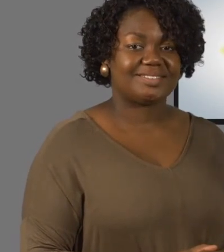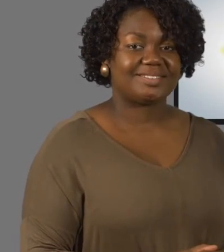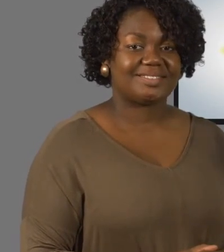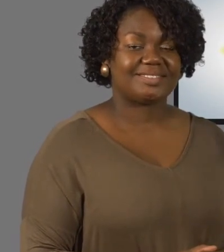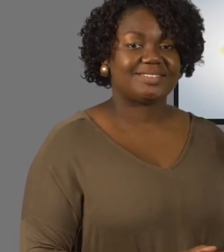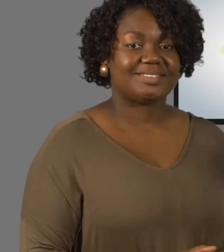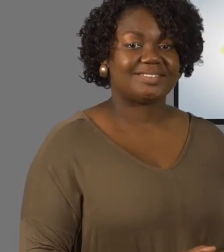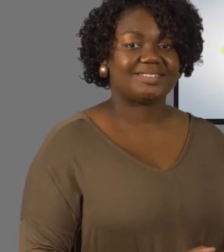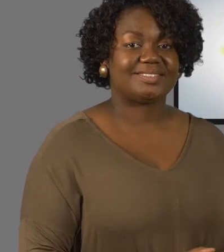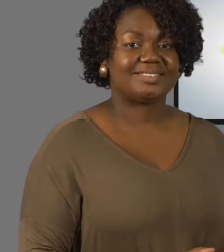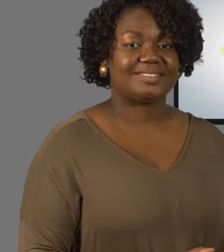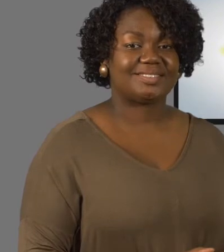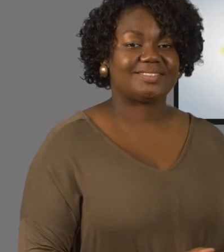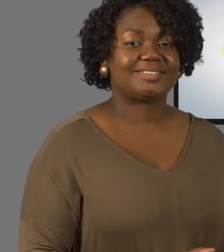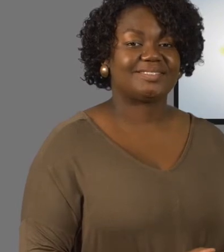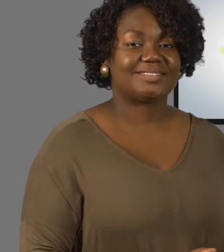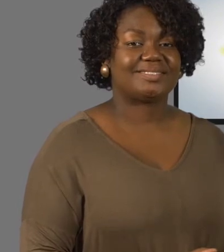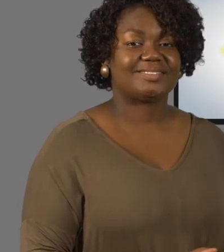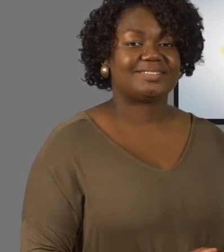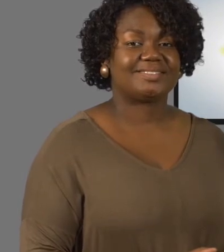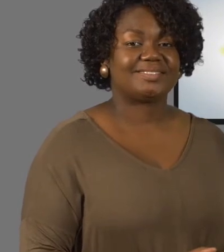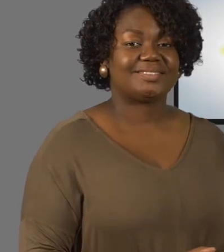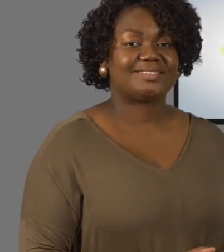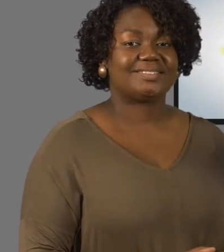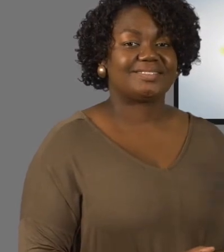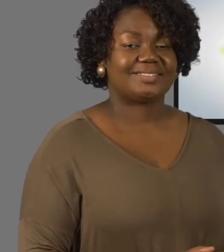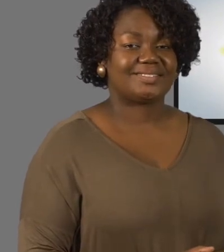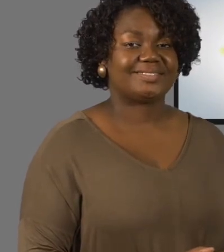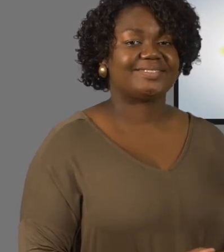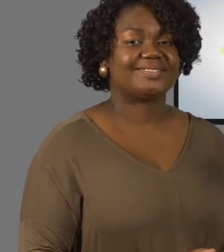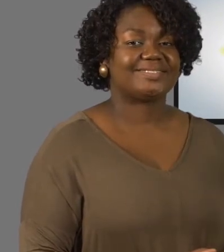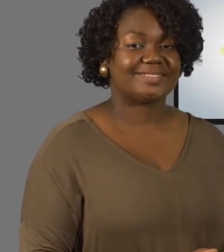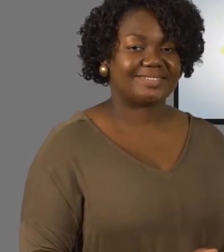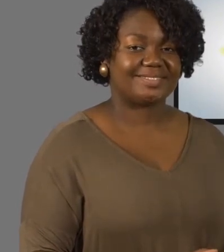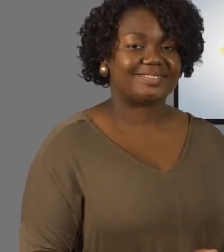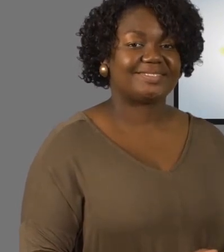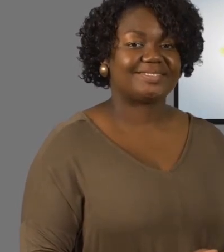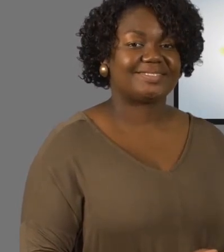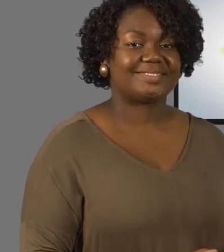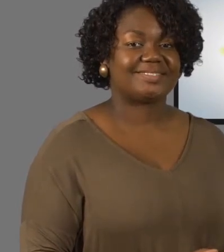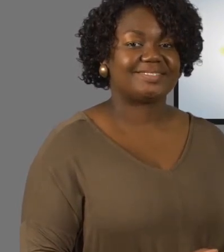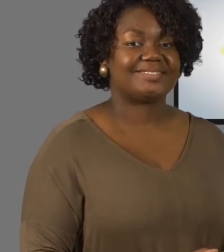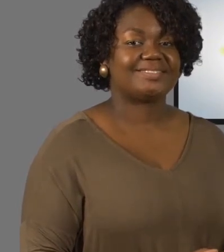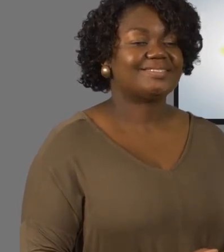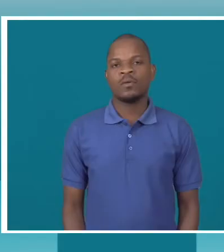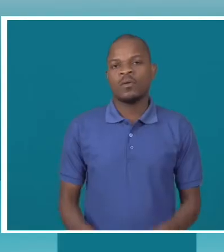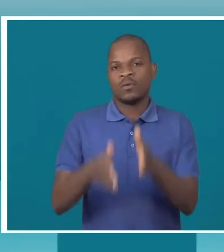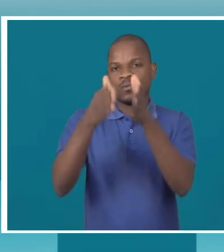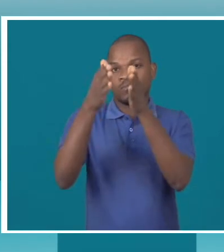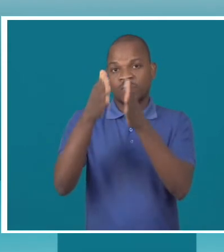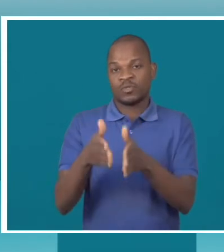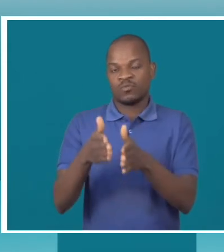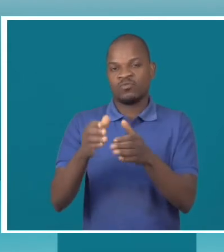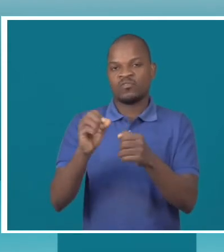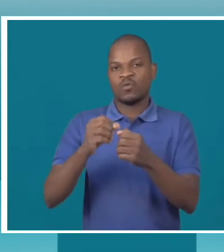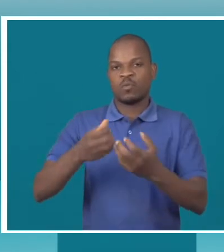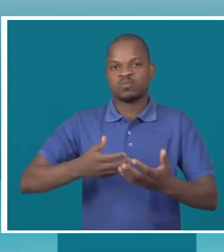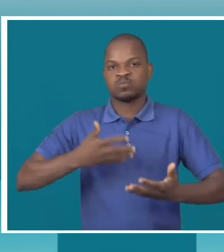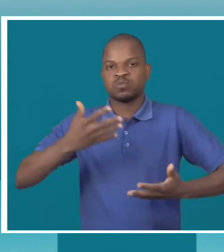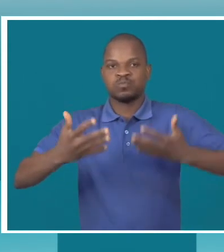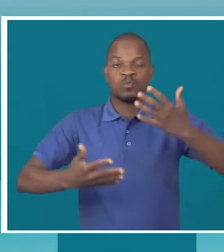escritor que se inspira na vida das pessoas com deficiência para escrever suas obras. Meus braços